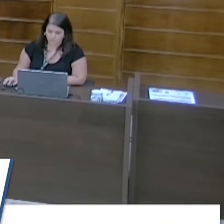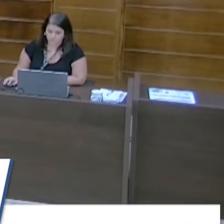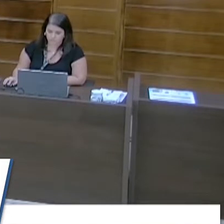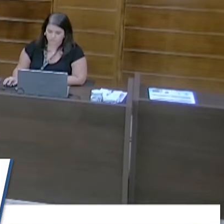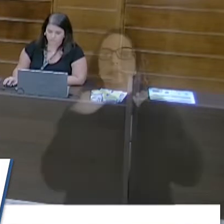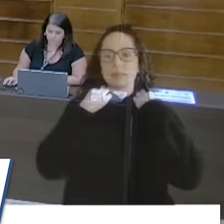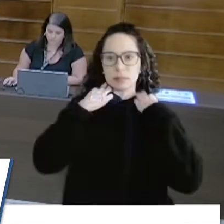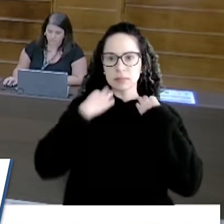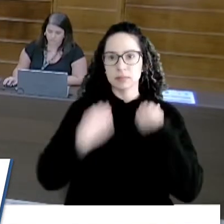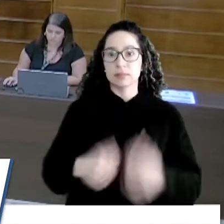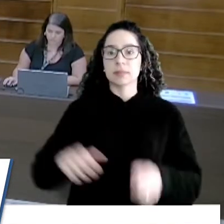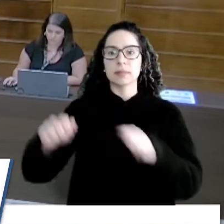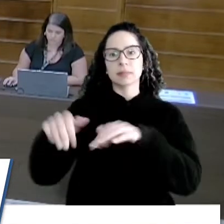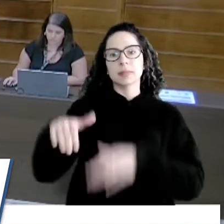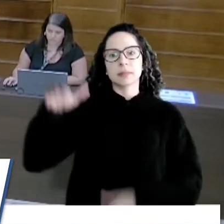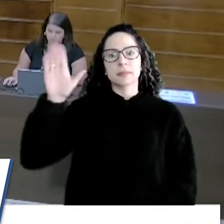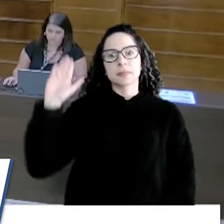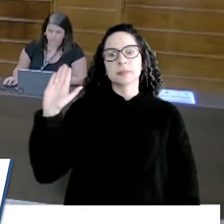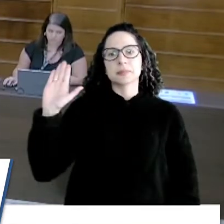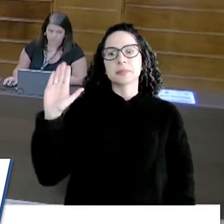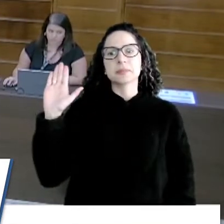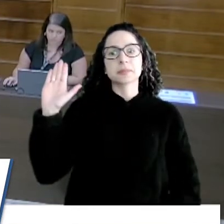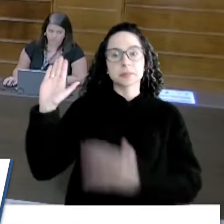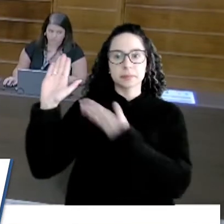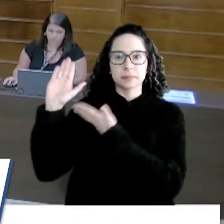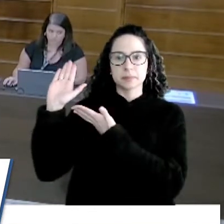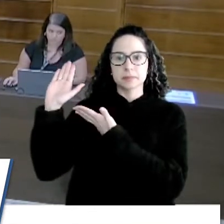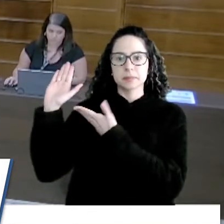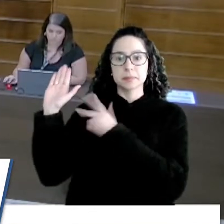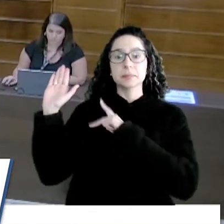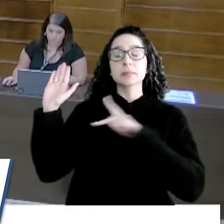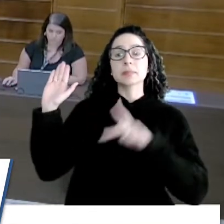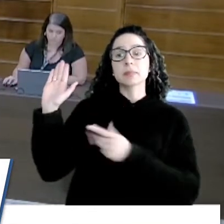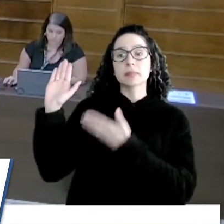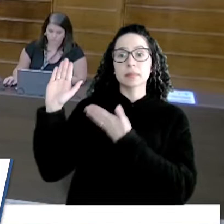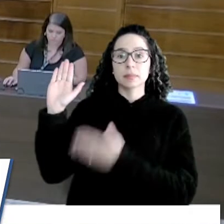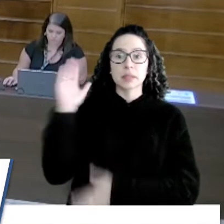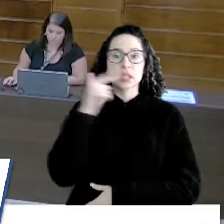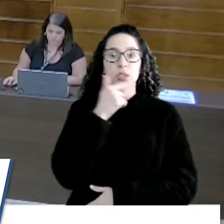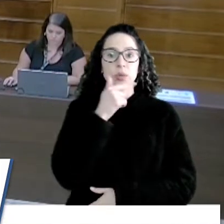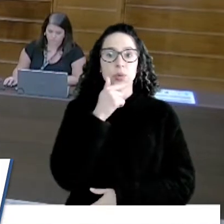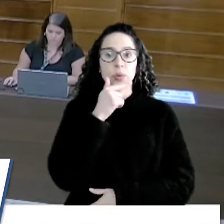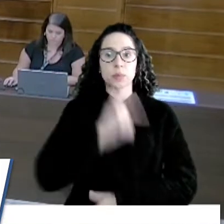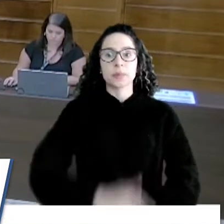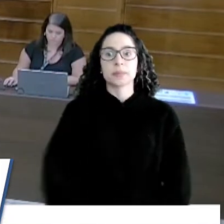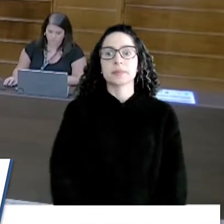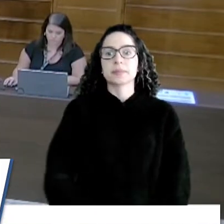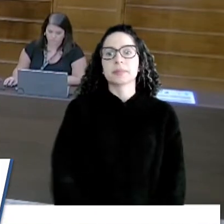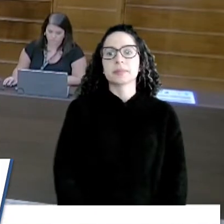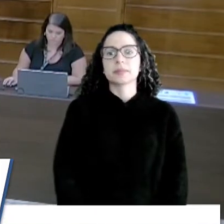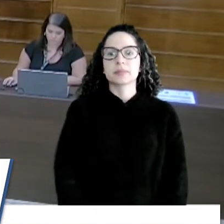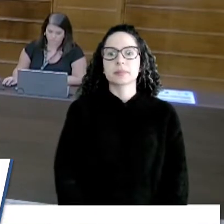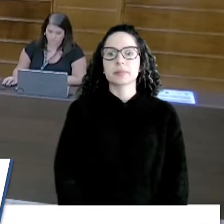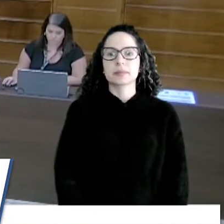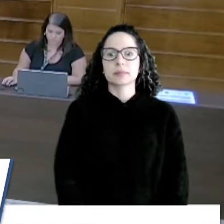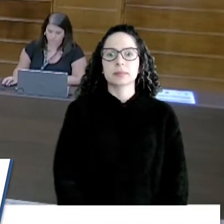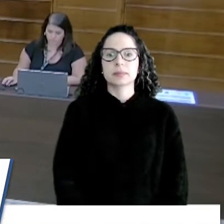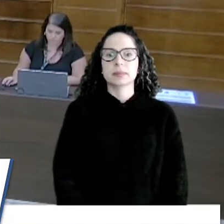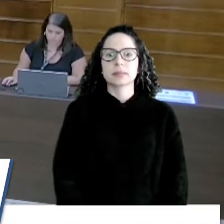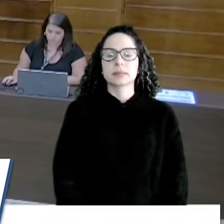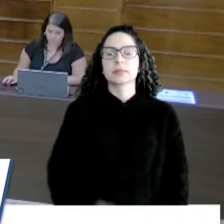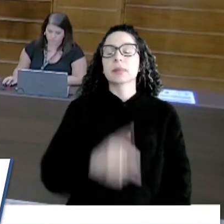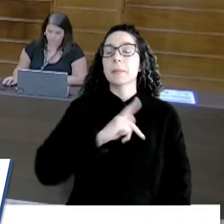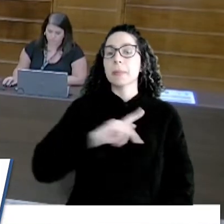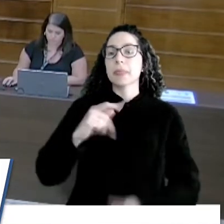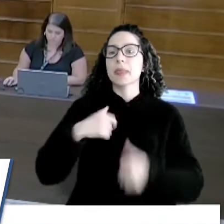Com a palavra, plenário. Senhor presidente. Com a palavra, vereador Gilson Pelizzaro. Senhor presidente, eu